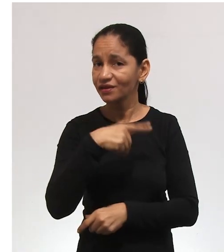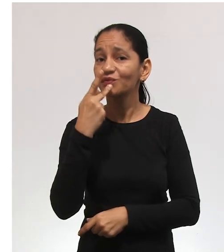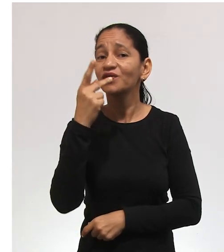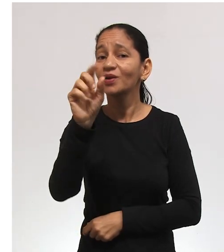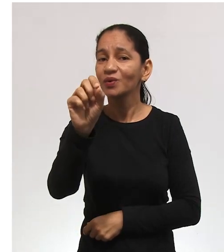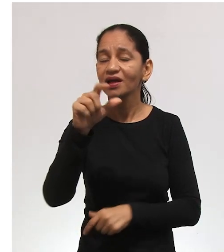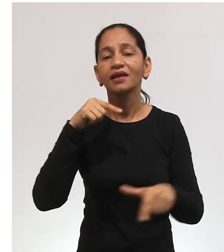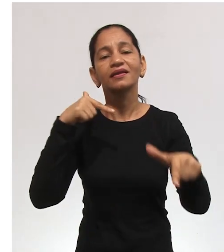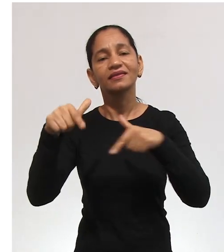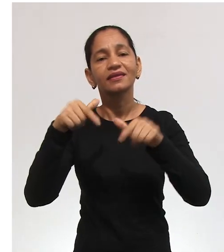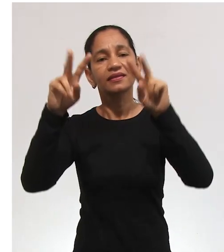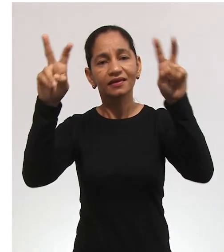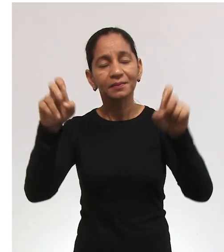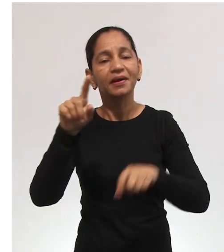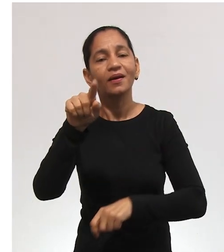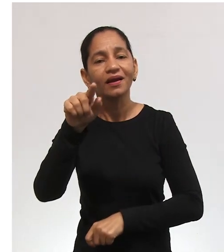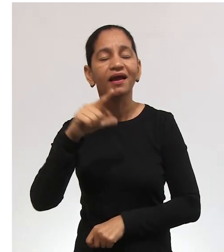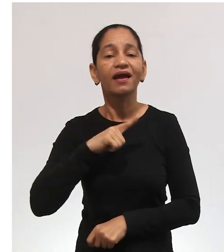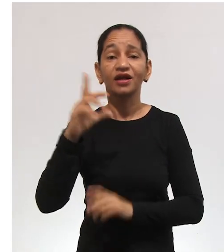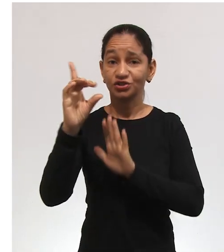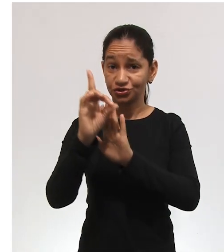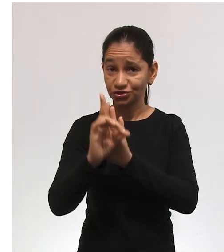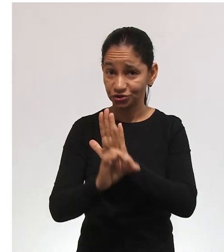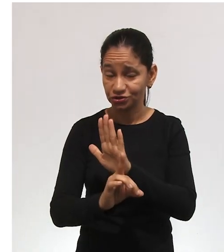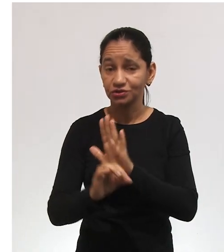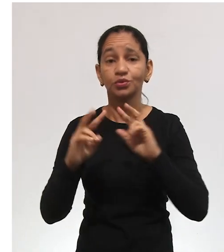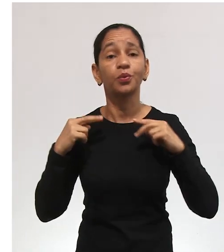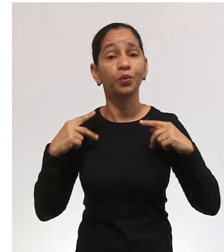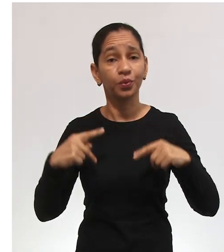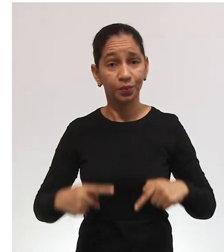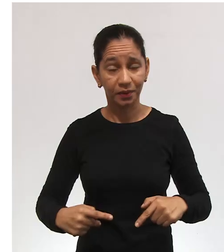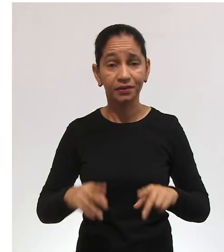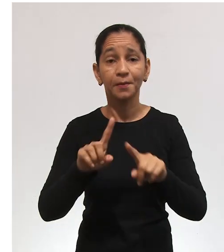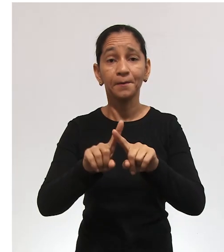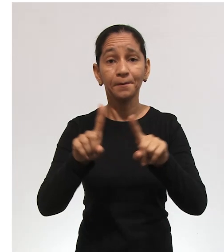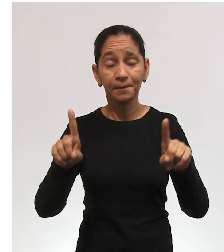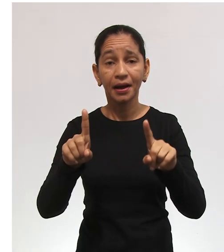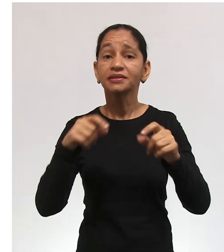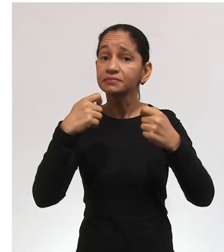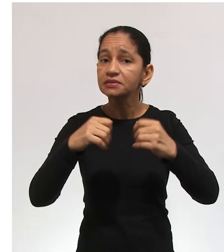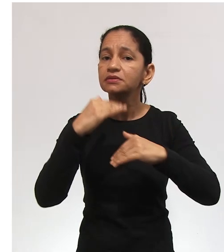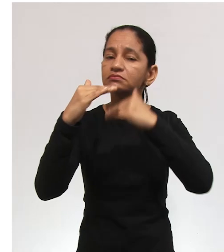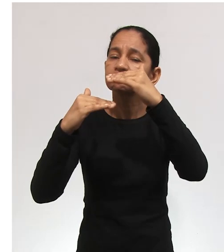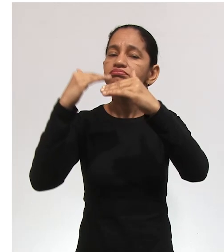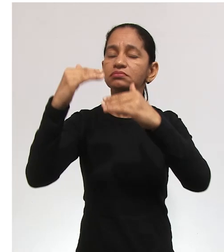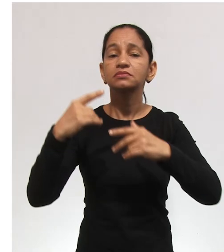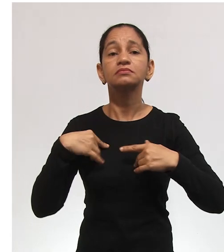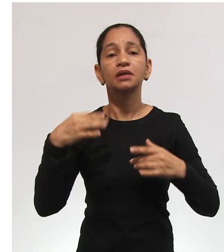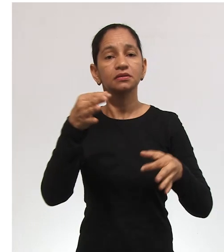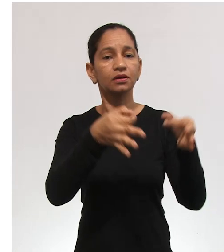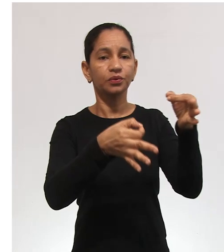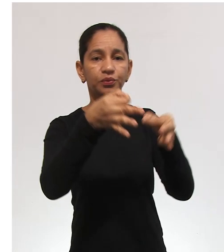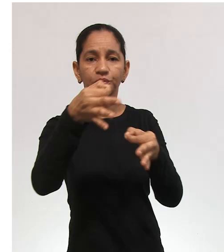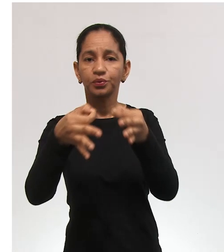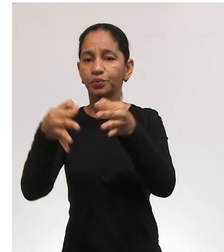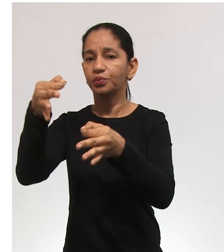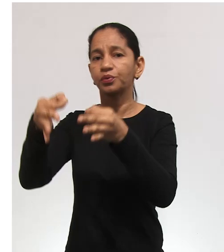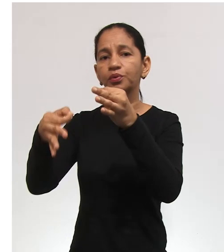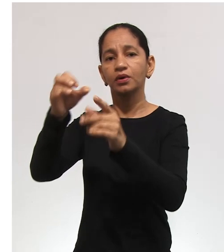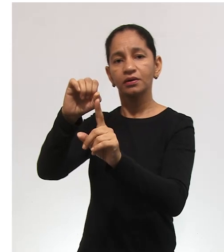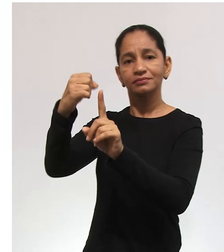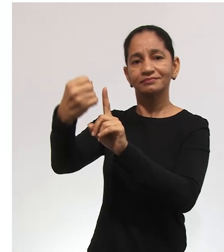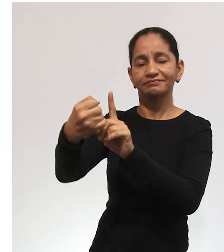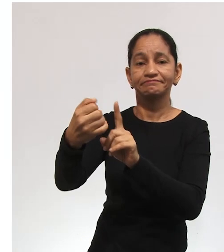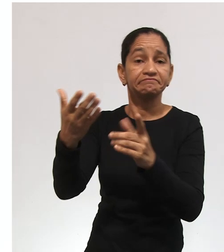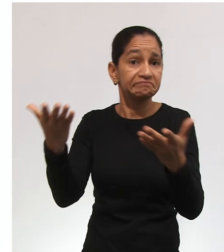o trabalho é um direito humano e que tem que ser desenvolvido com justiça social. Olha